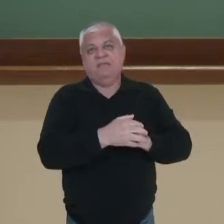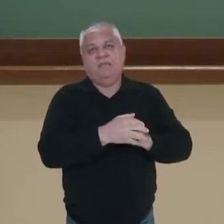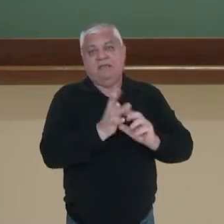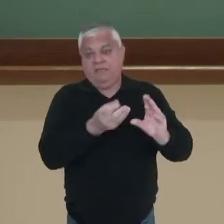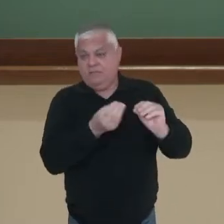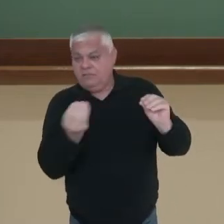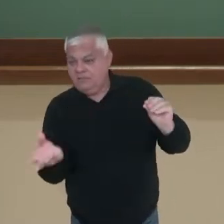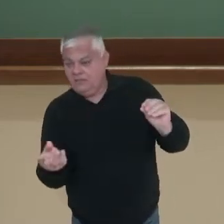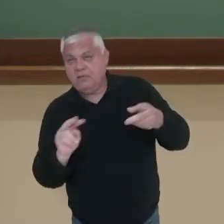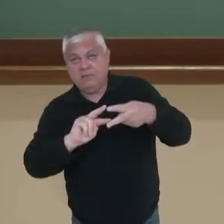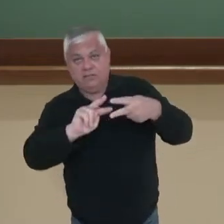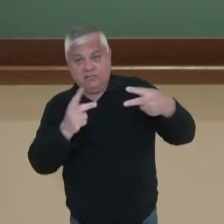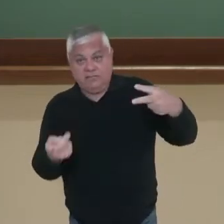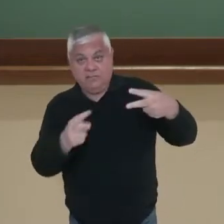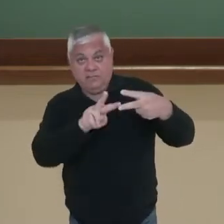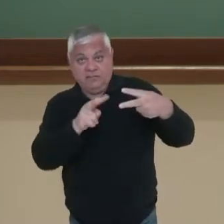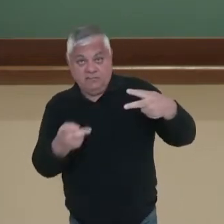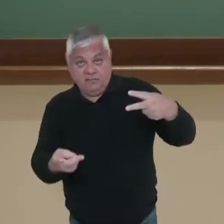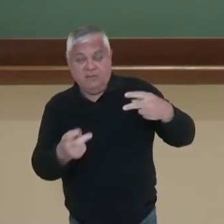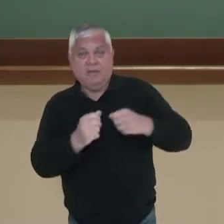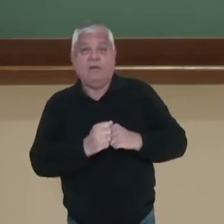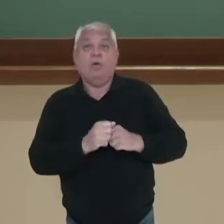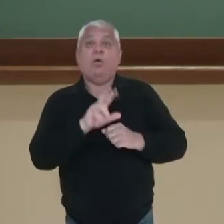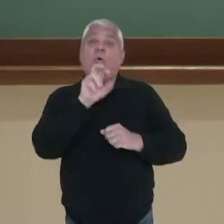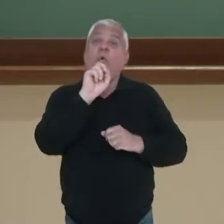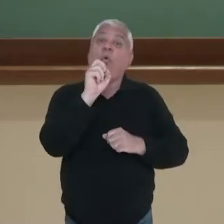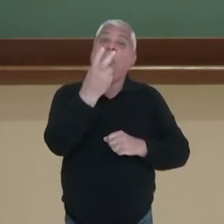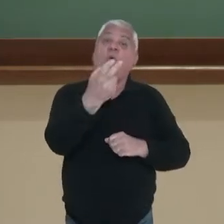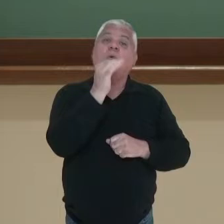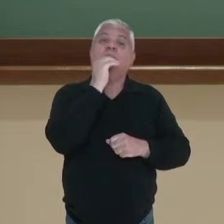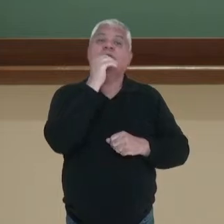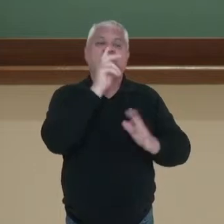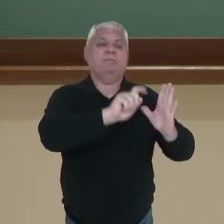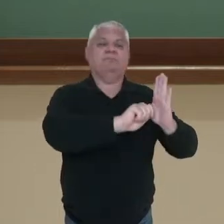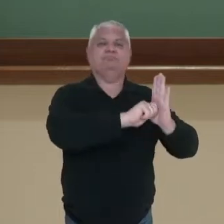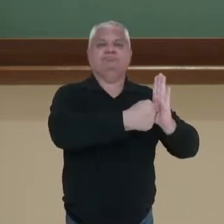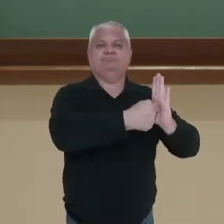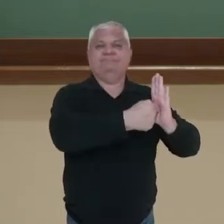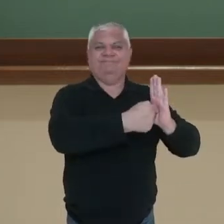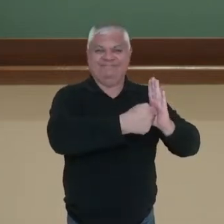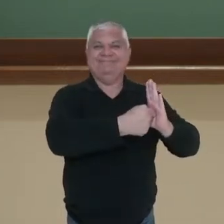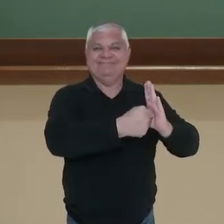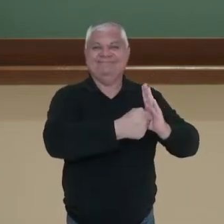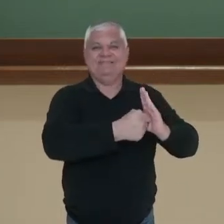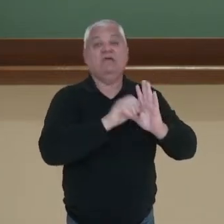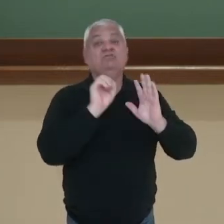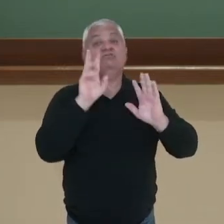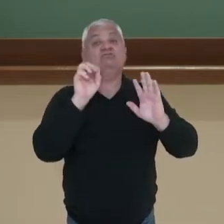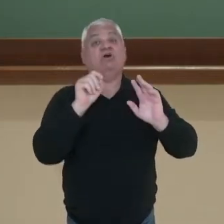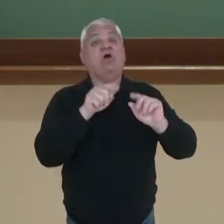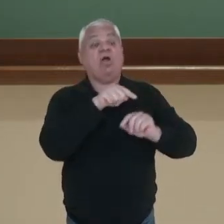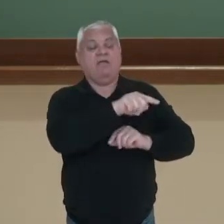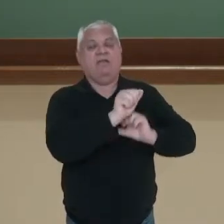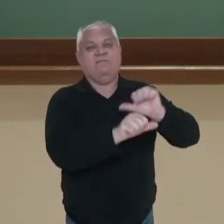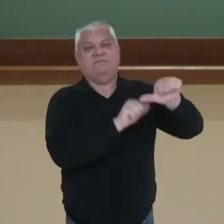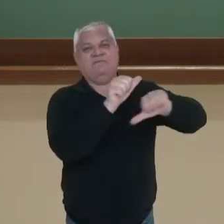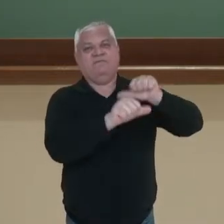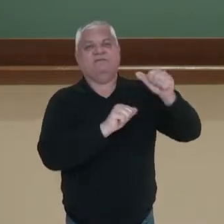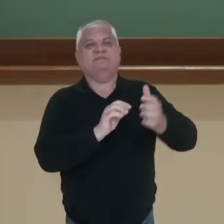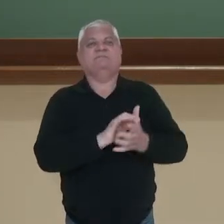recebem um gene diferente, são transgênicos, ou pode-se silenciar algum gene, e aí ele é só um organismo geneticamente